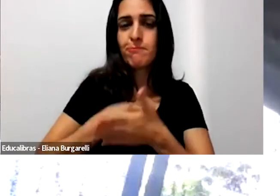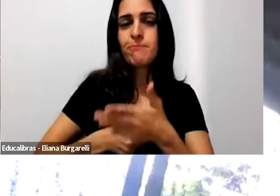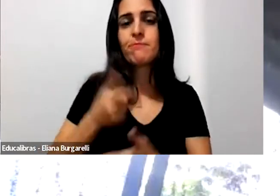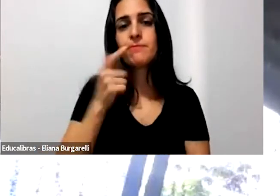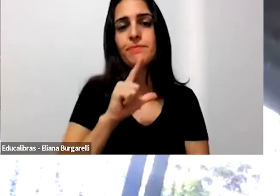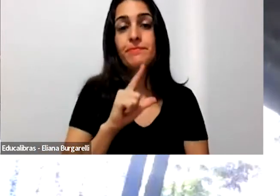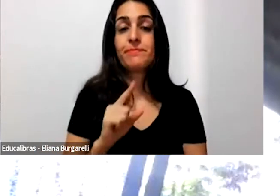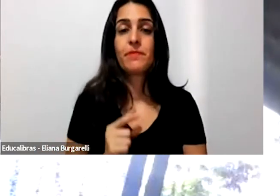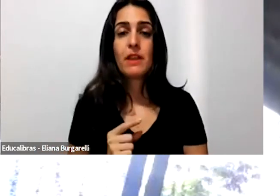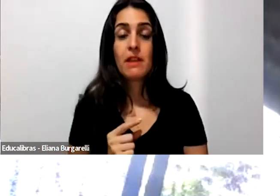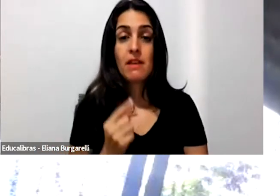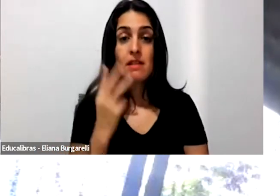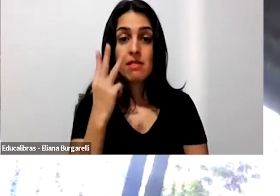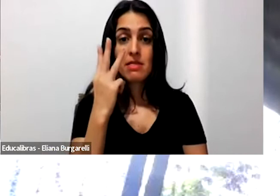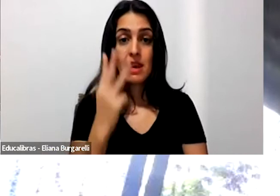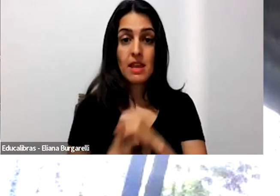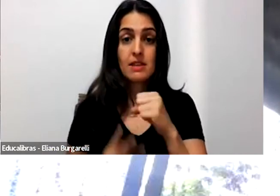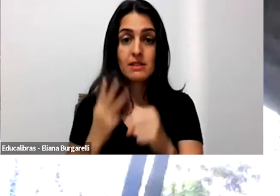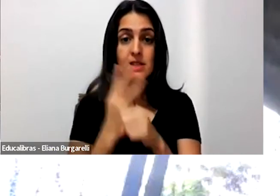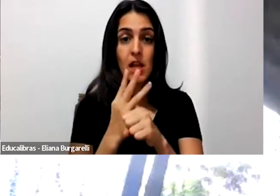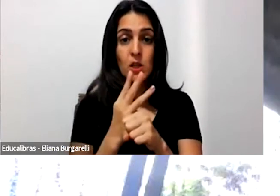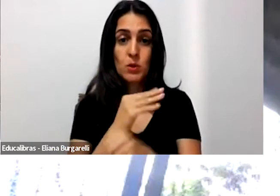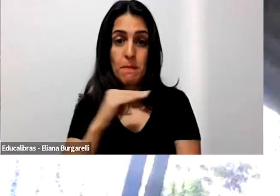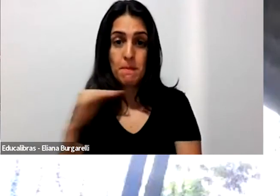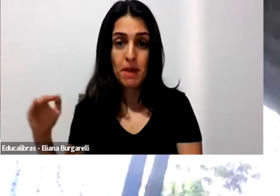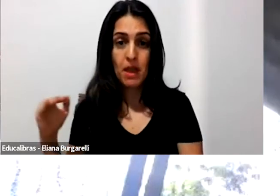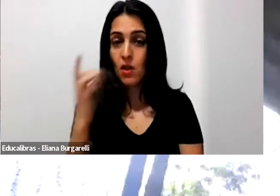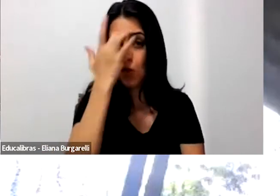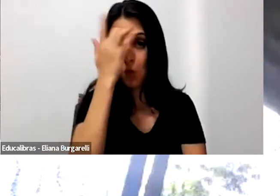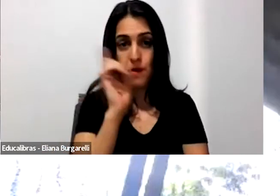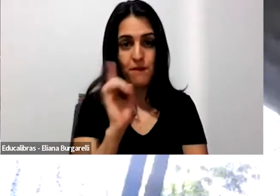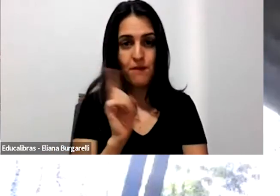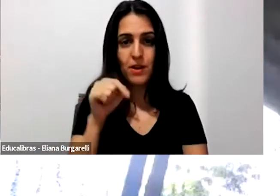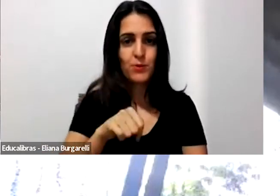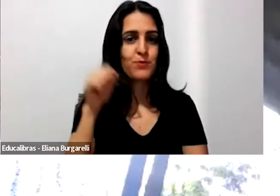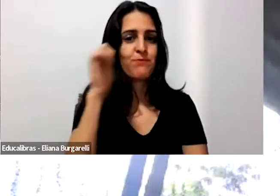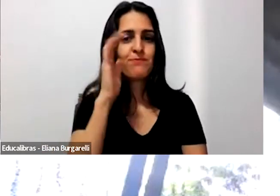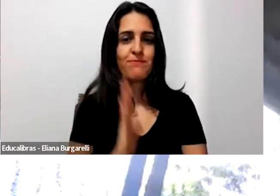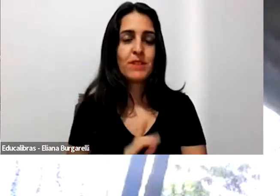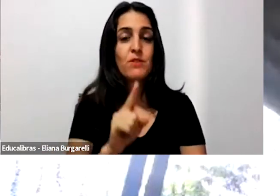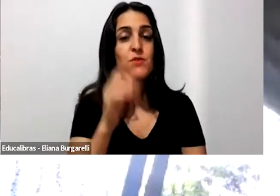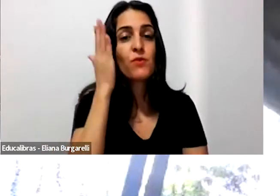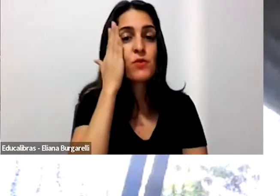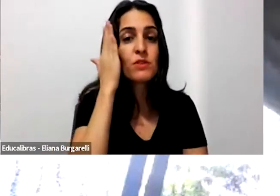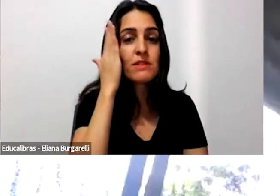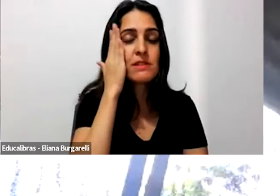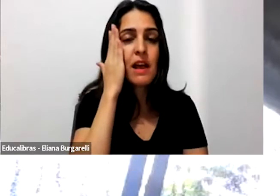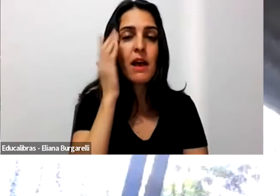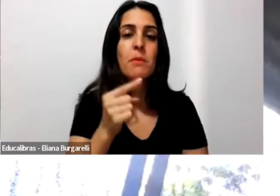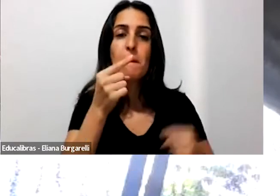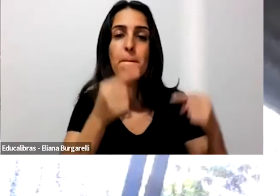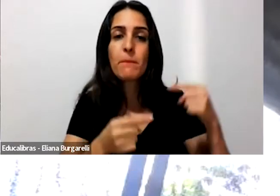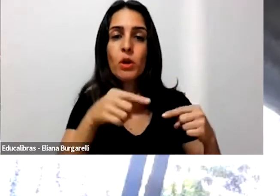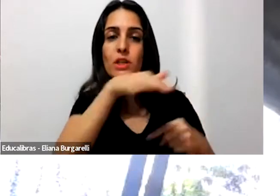precisa, continuamos precisando muito da ajuda também internacional para a gente conseguir resistir o que